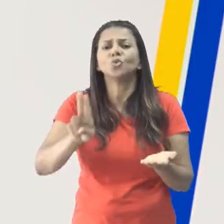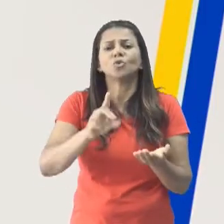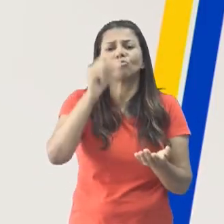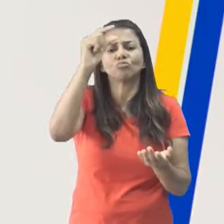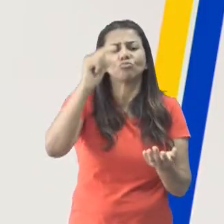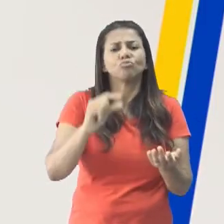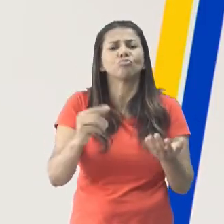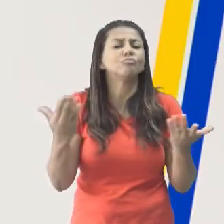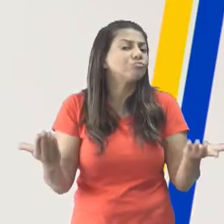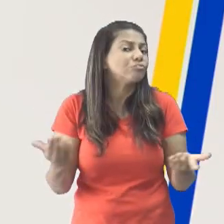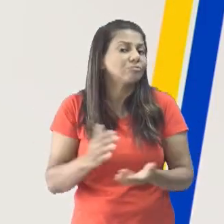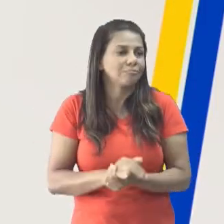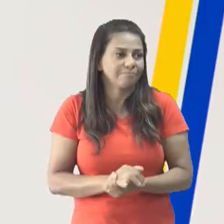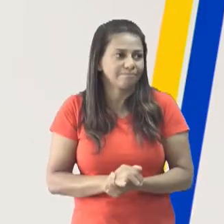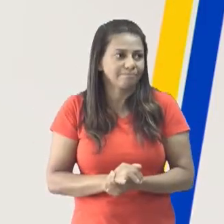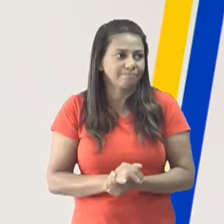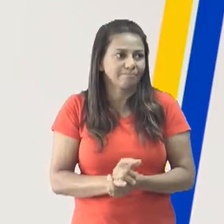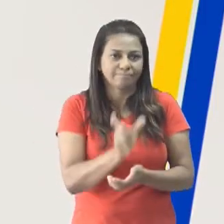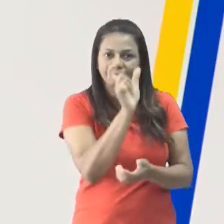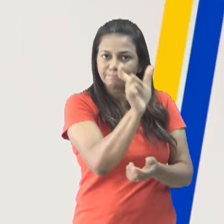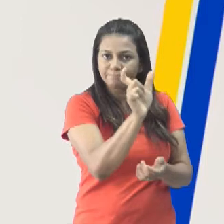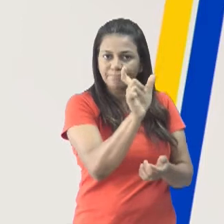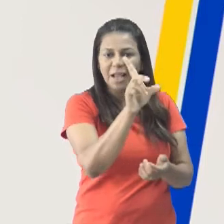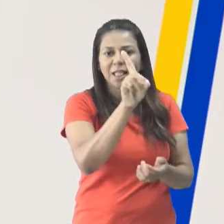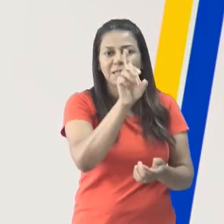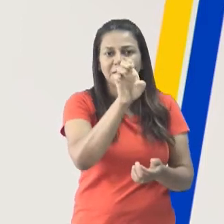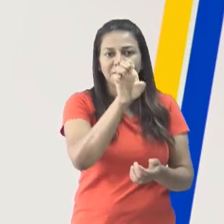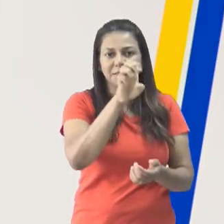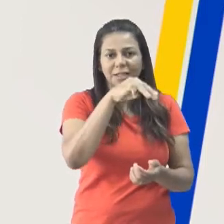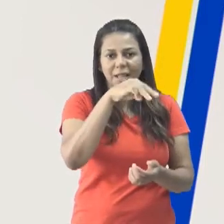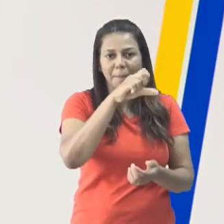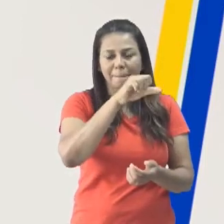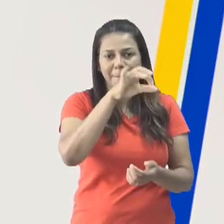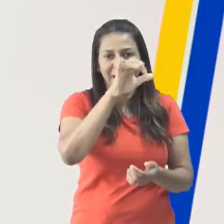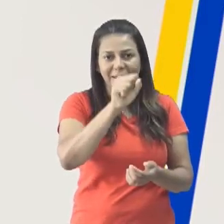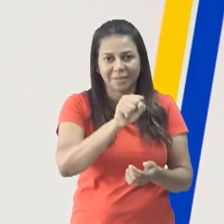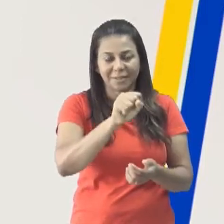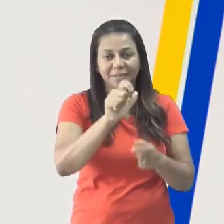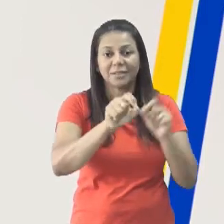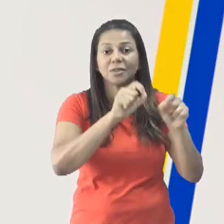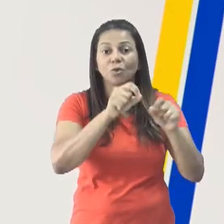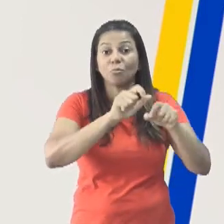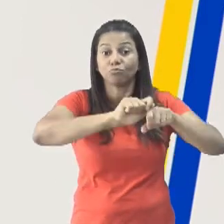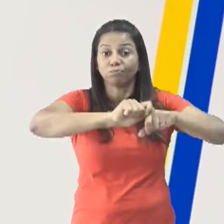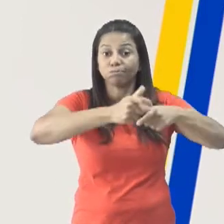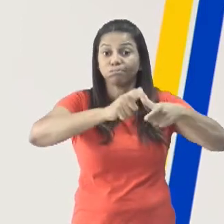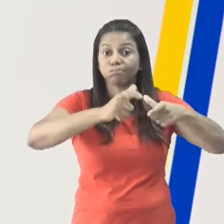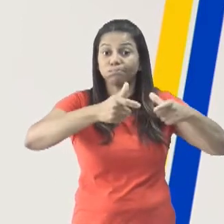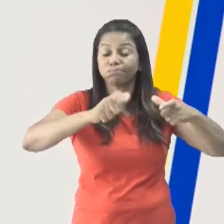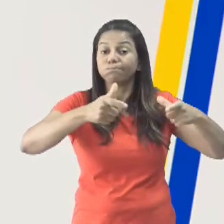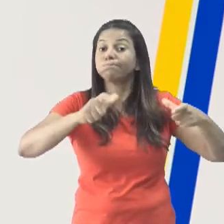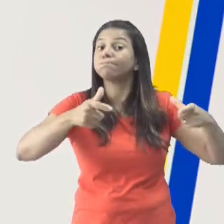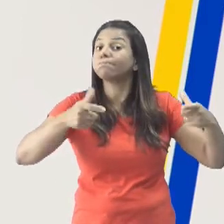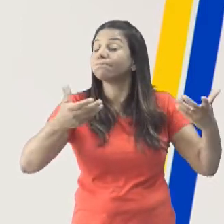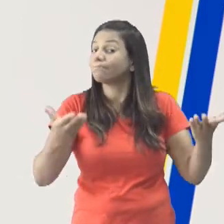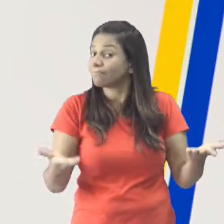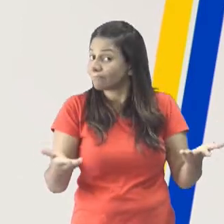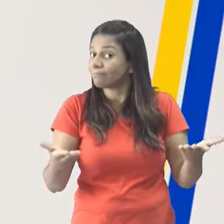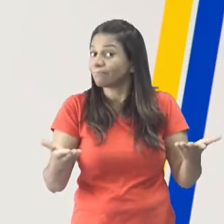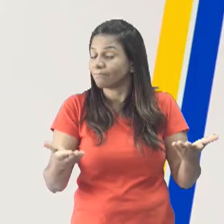outro? Demais junto indica intensidade ou uma